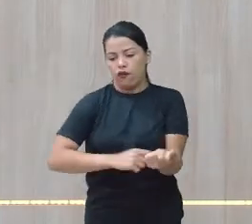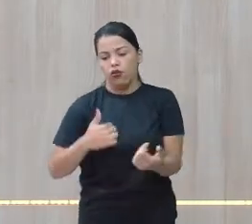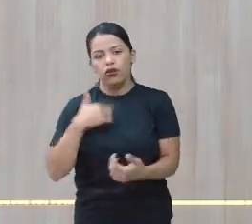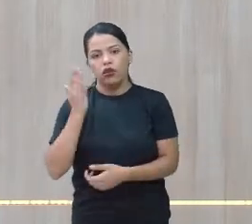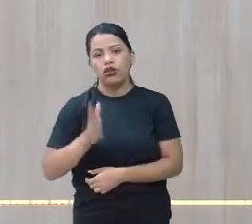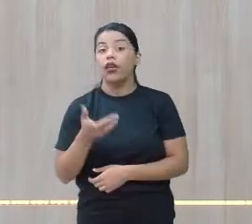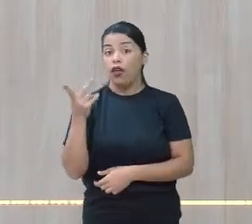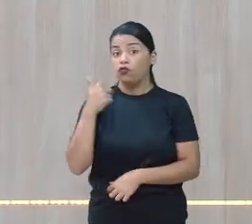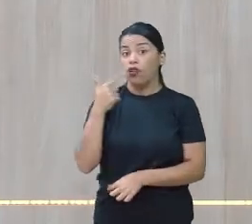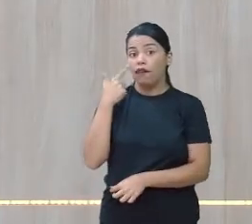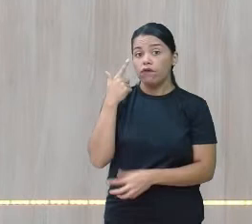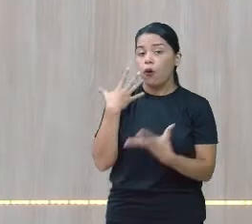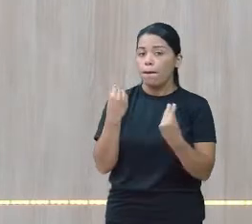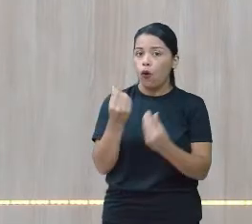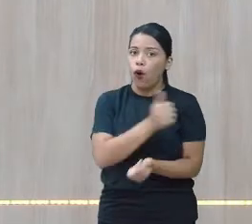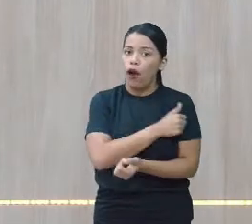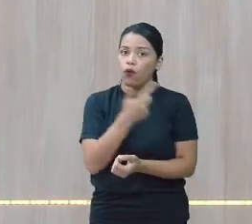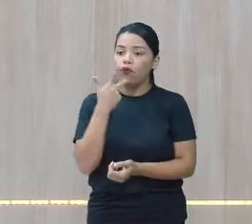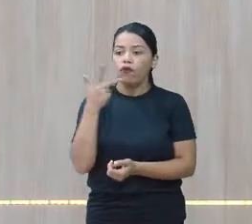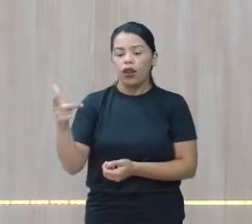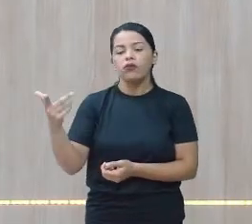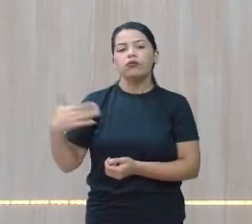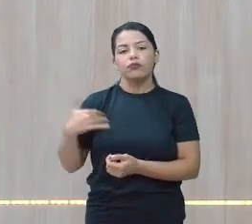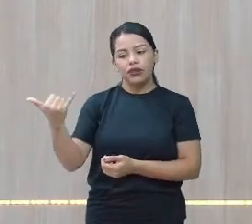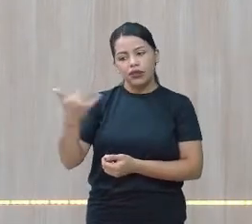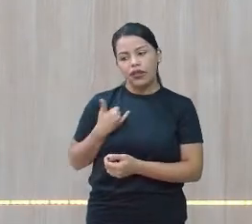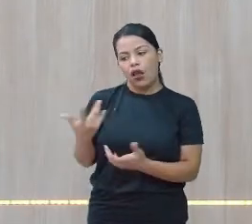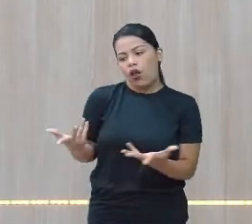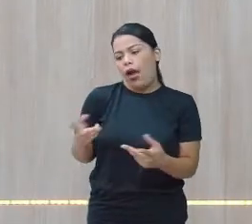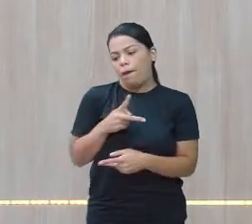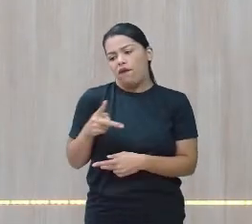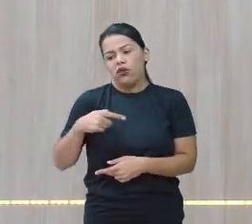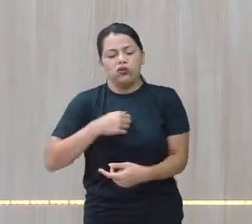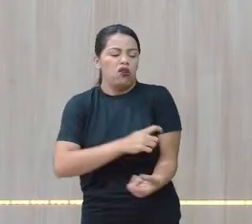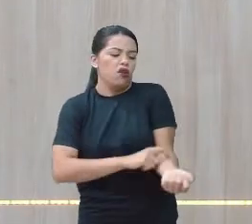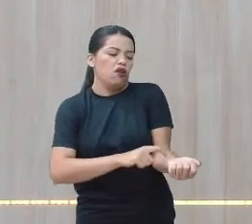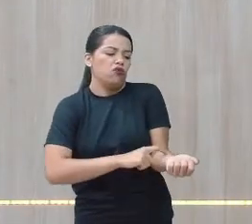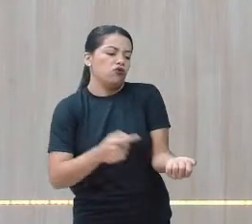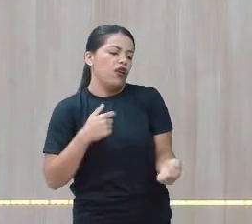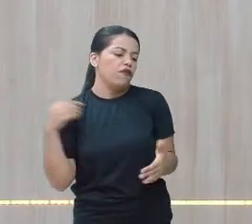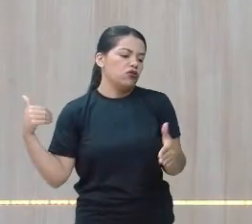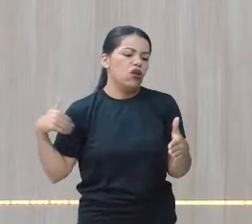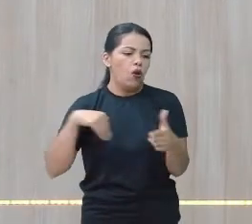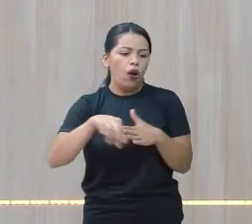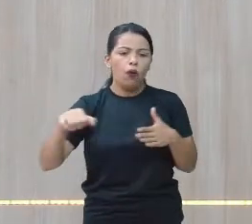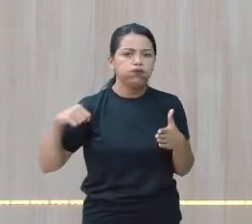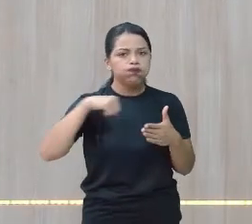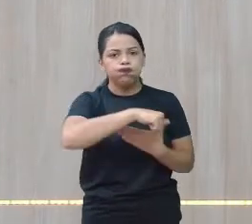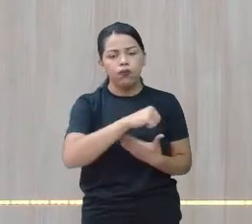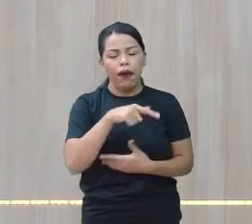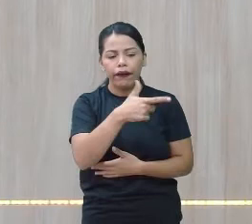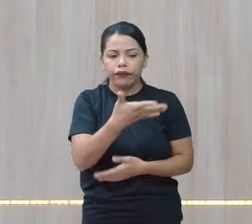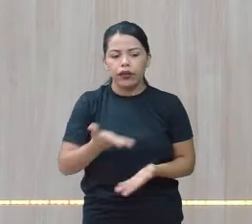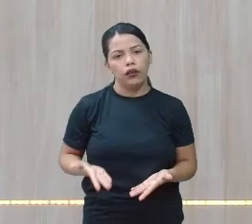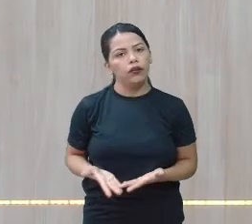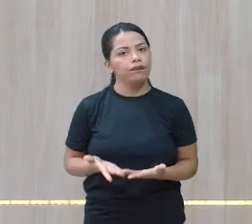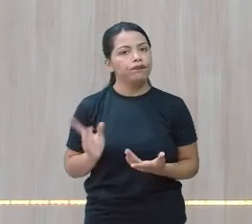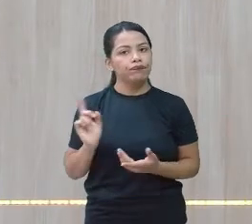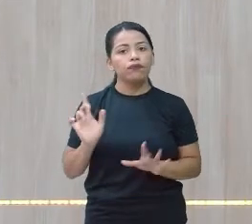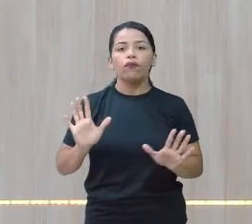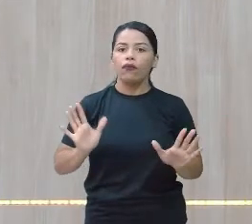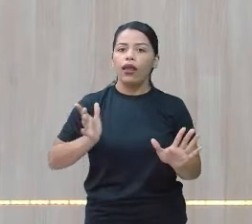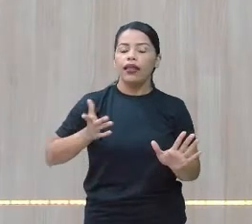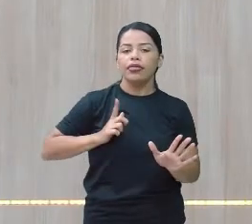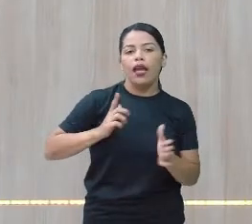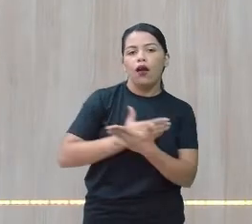alunos dizendo isso. Eu bati nela porque, né, ela me tirou do sério. Então, são coisas também que a gente vai ter que exercitar. Nem